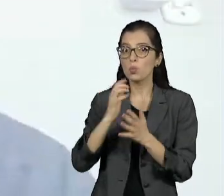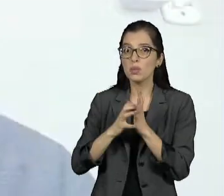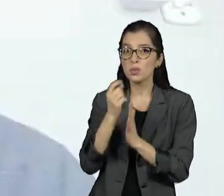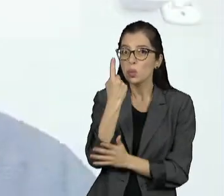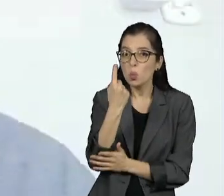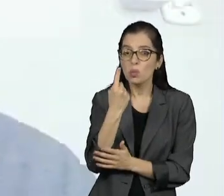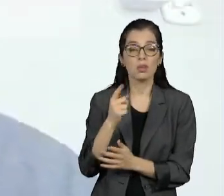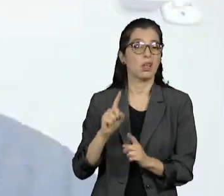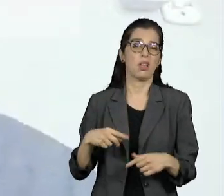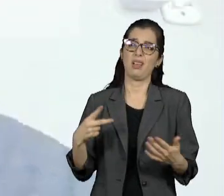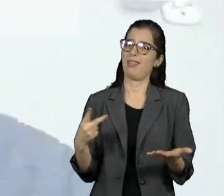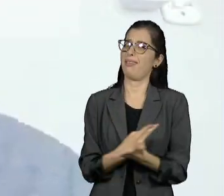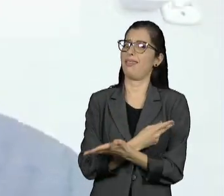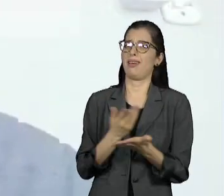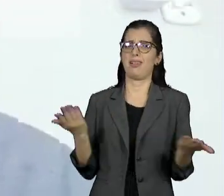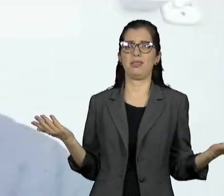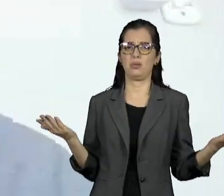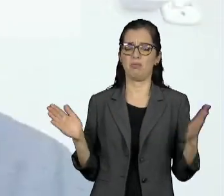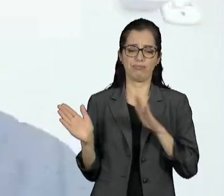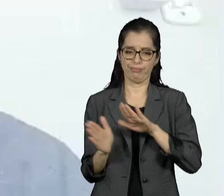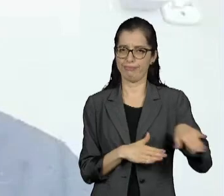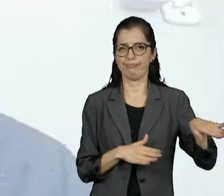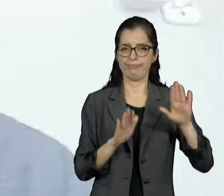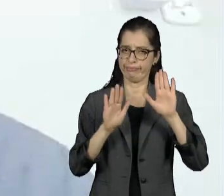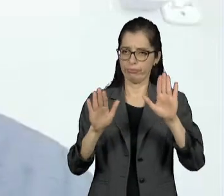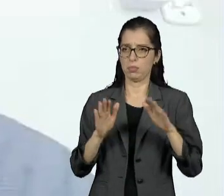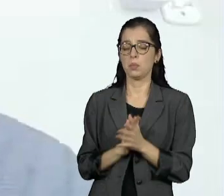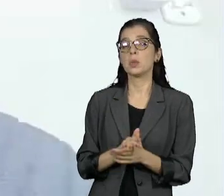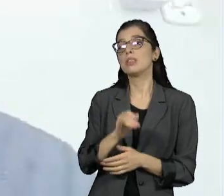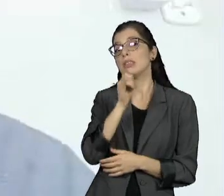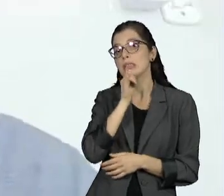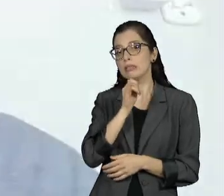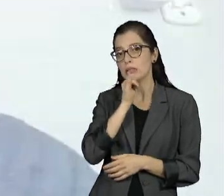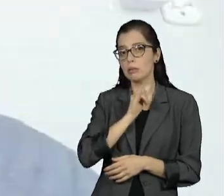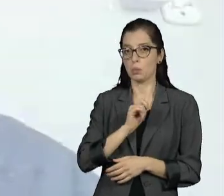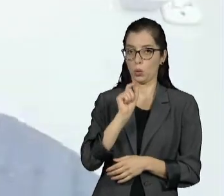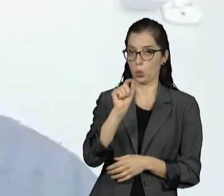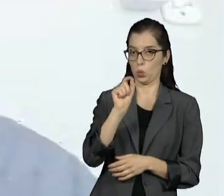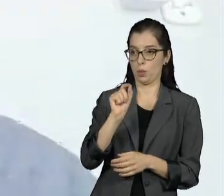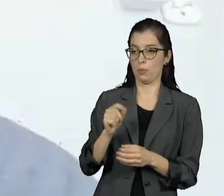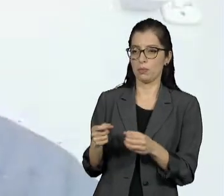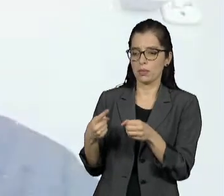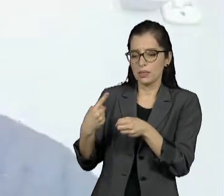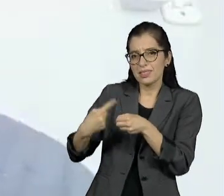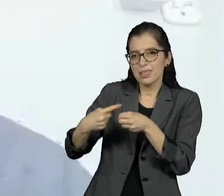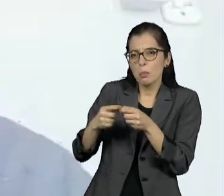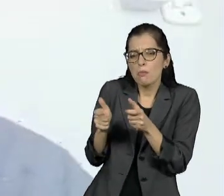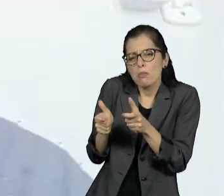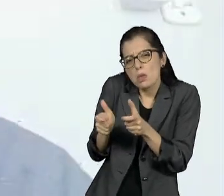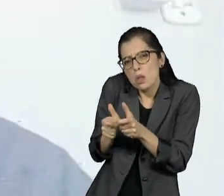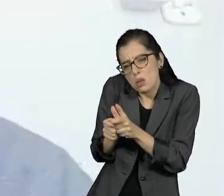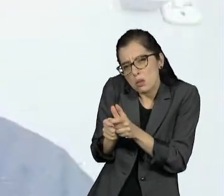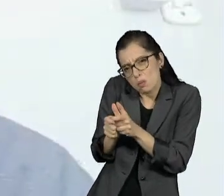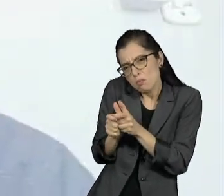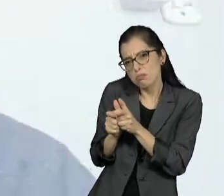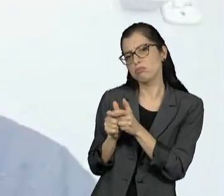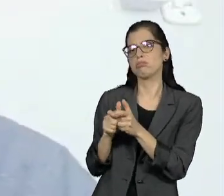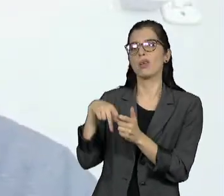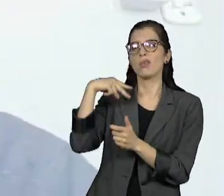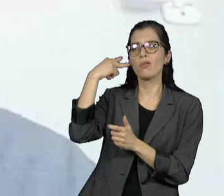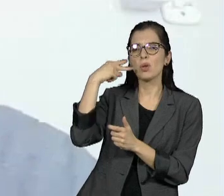outra situação, aí talvez isso faça parte do próprio cotidiano da cidade e talvez represente aqueles moradores